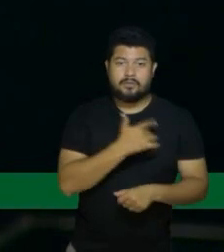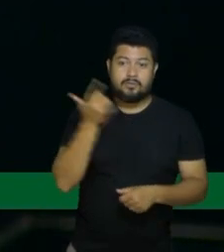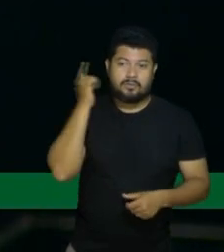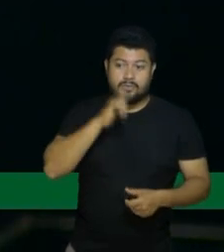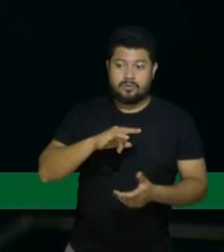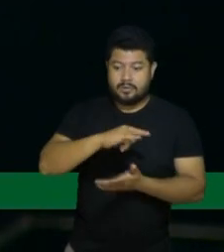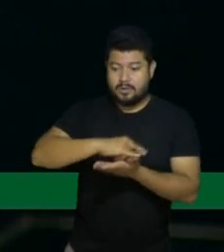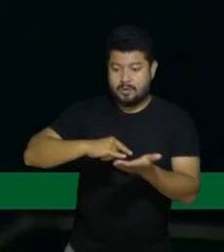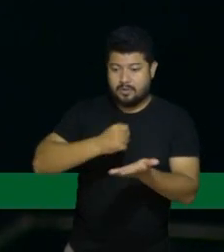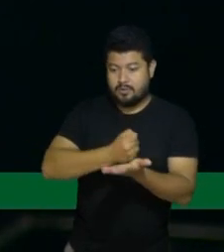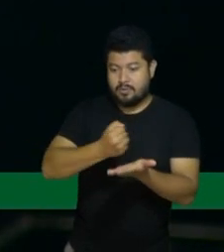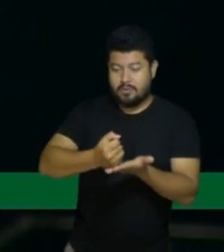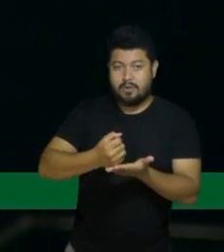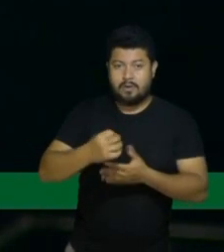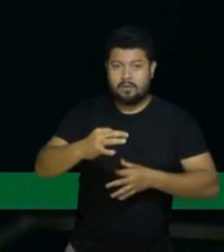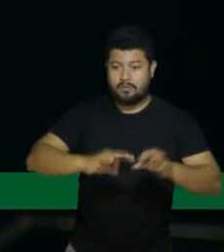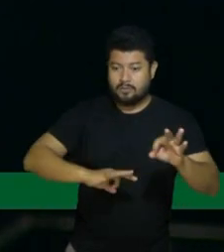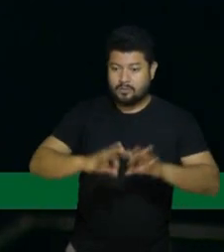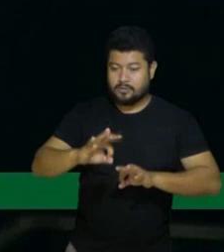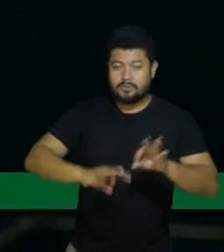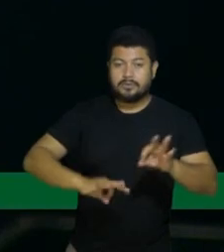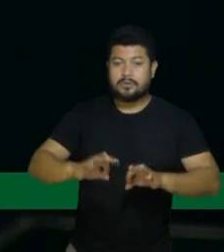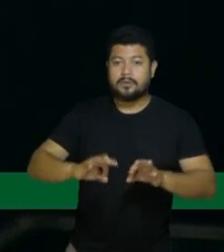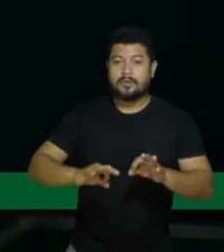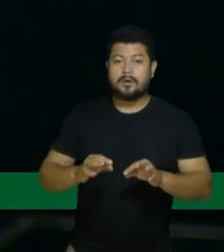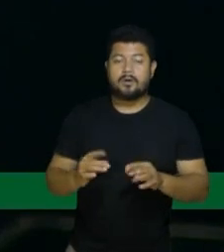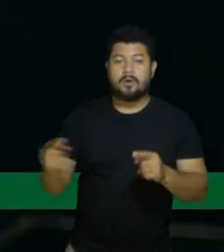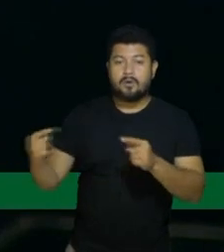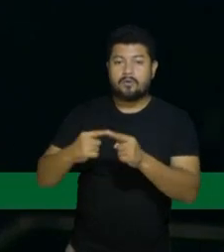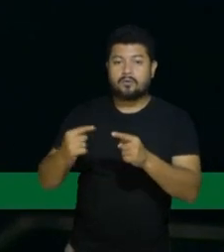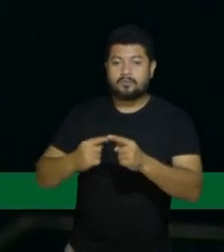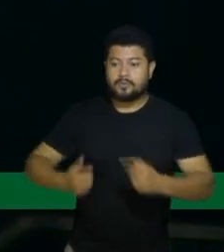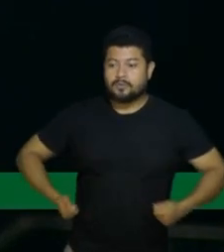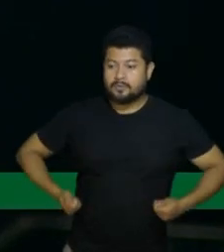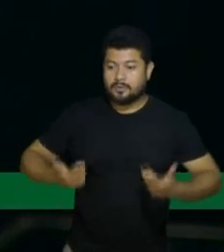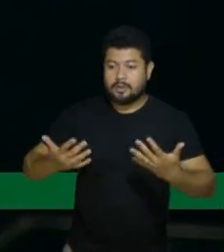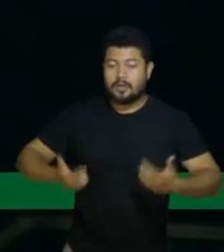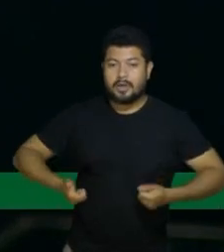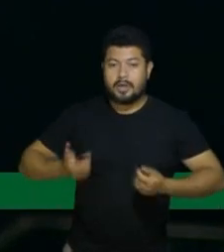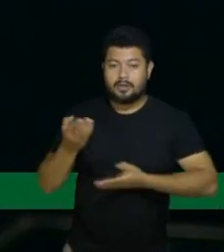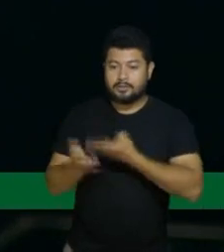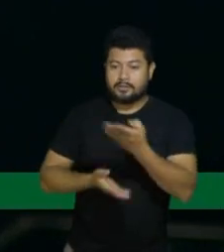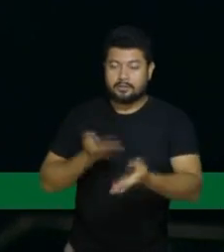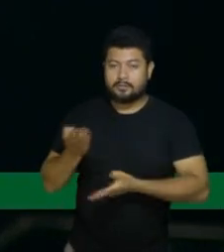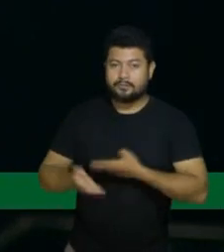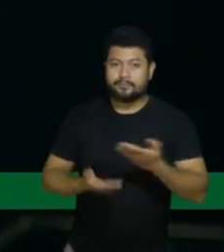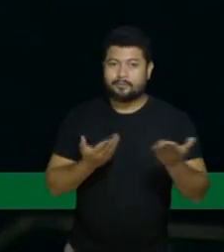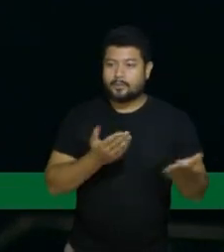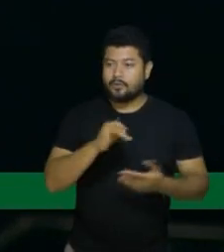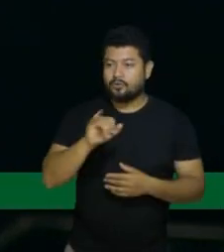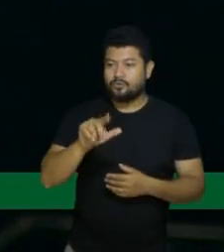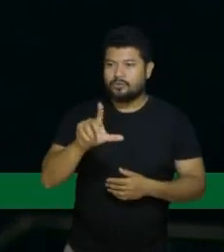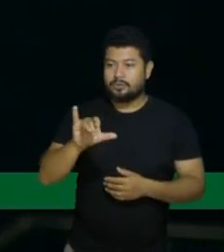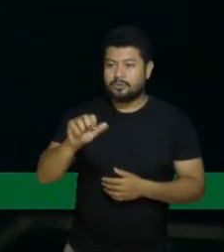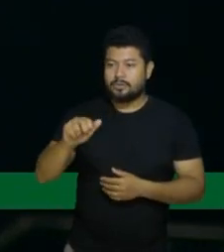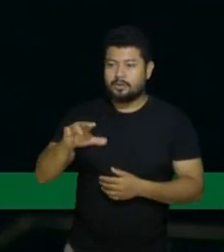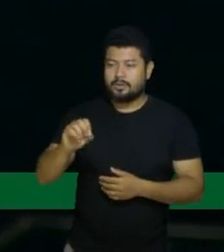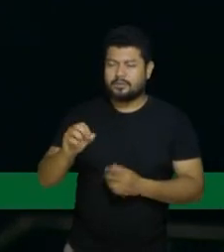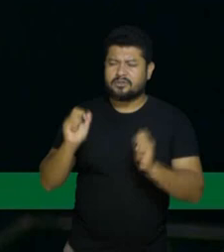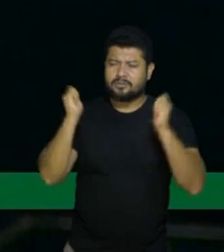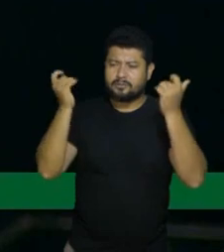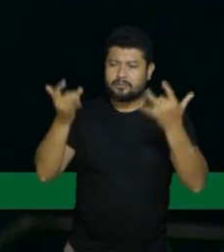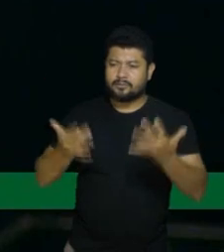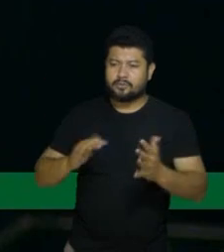custos gerados pelo atendimento como é conhecimento de todos Juliano já mencionou toda a nossa história de